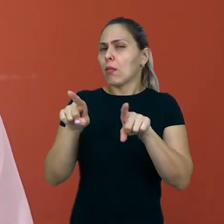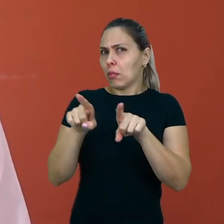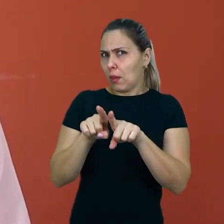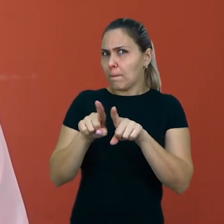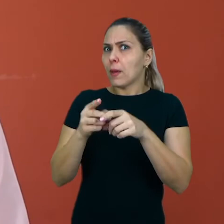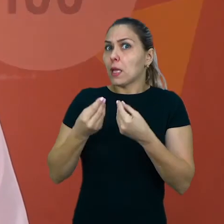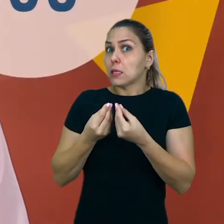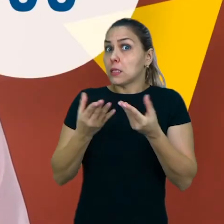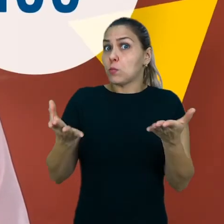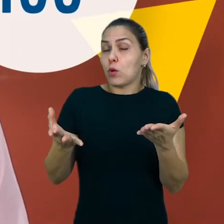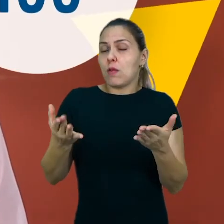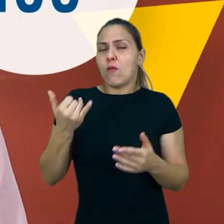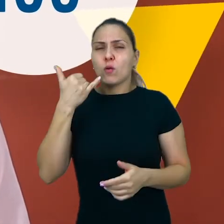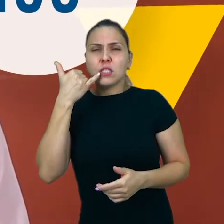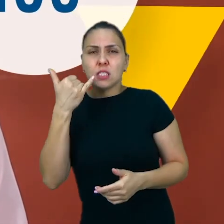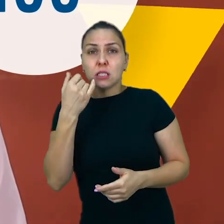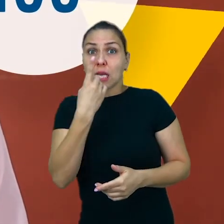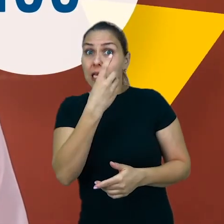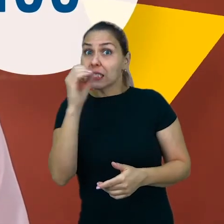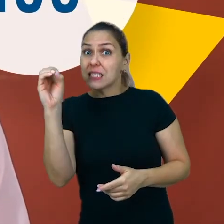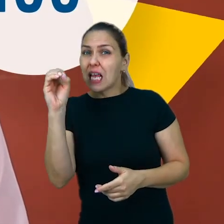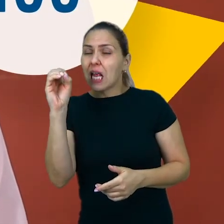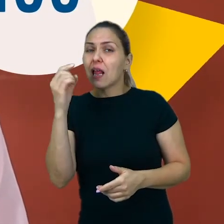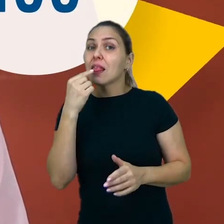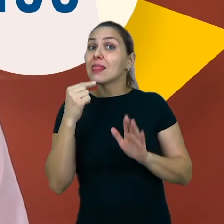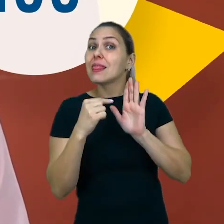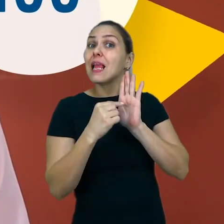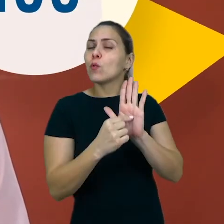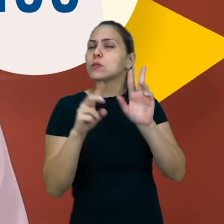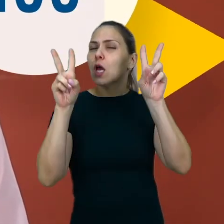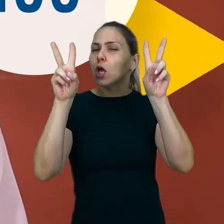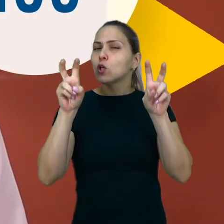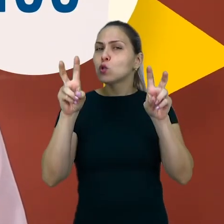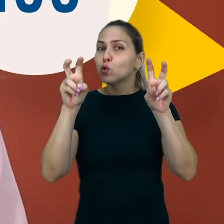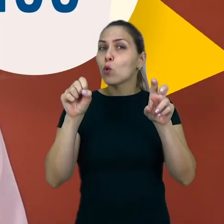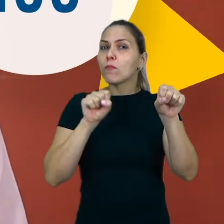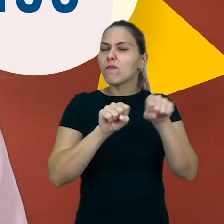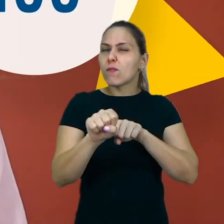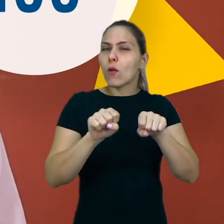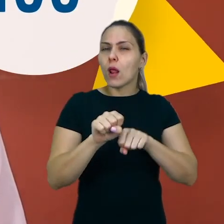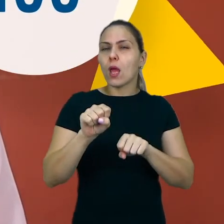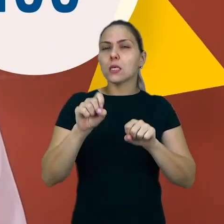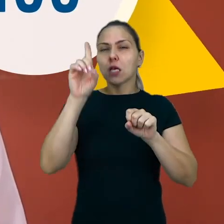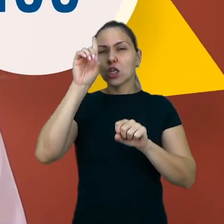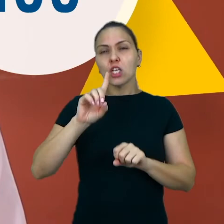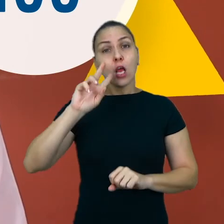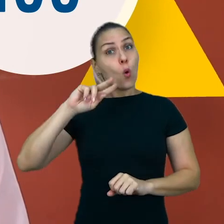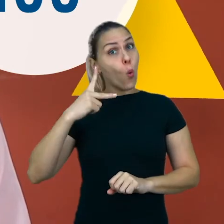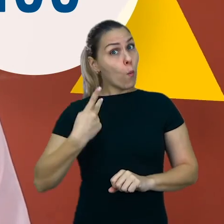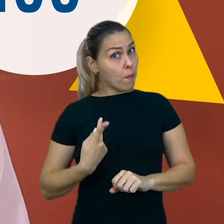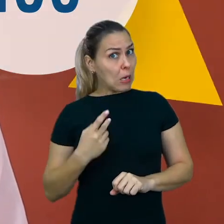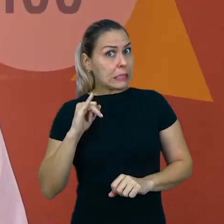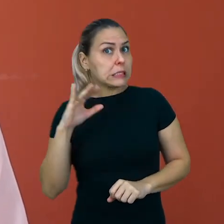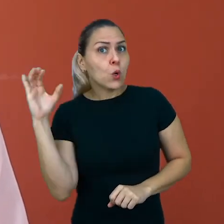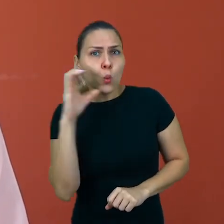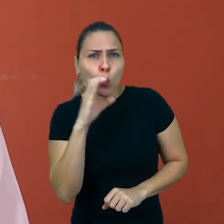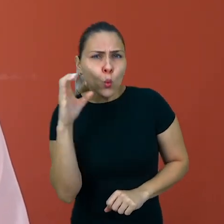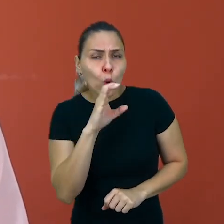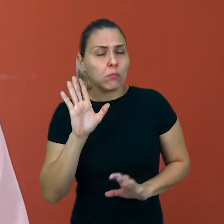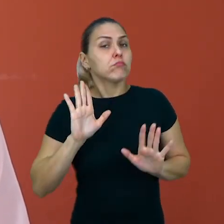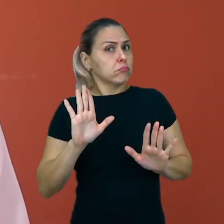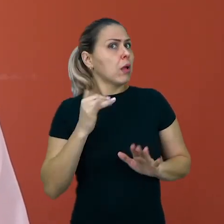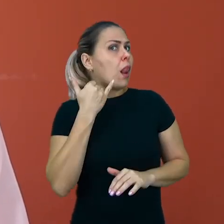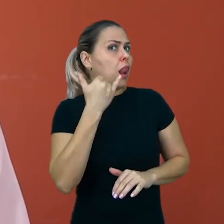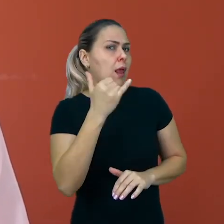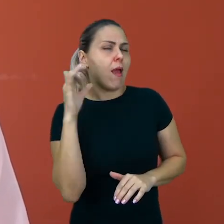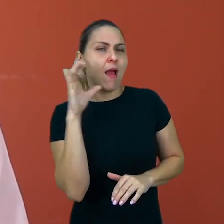E também existe disponível o Disque 100, o telefone para denúncias relativas a direitos humanos. Em caso de